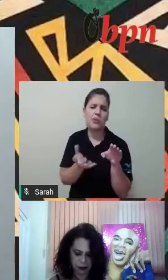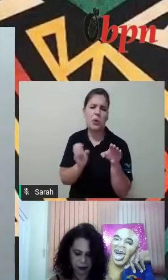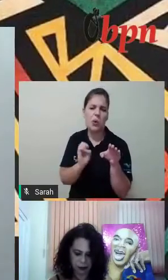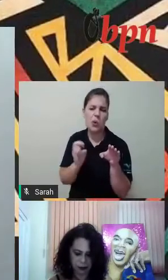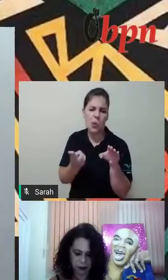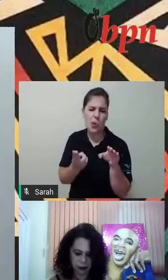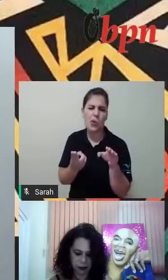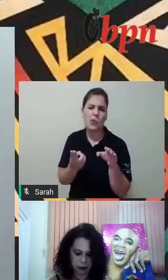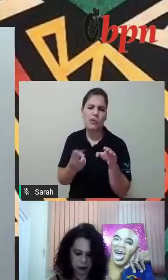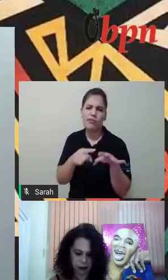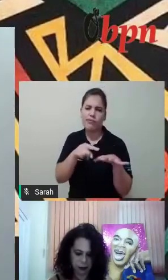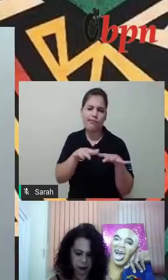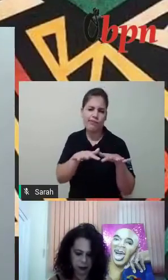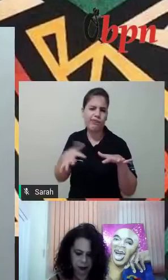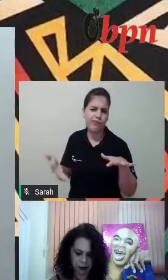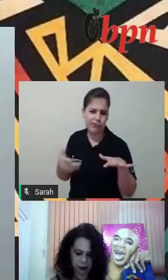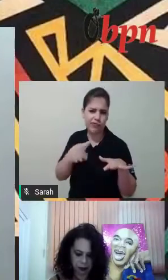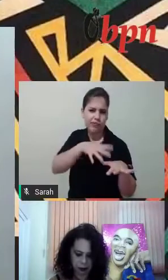excluídos,